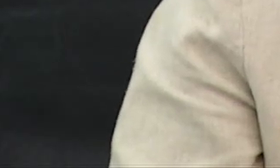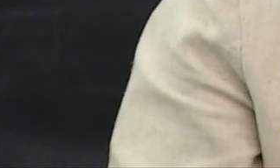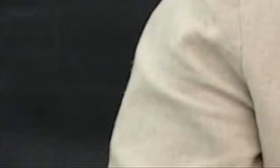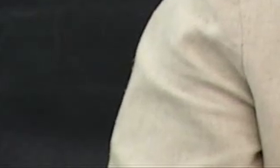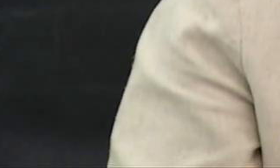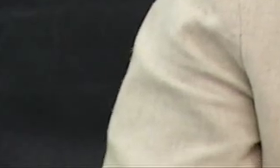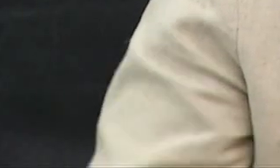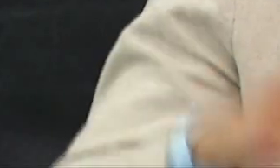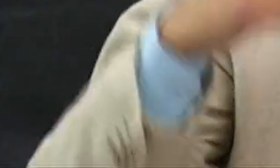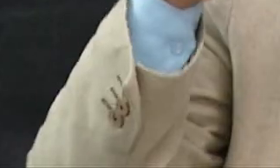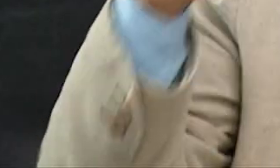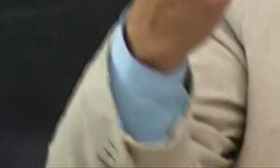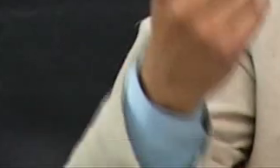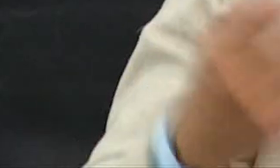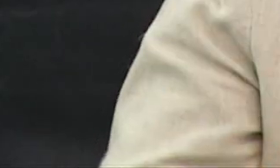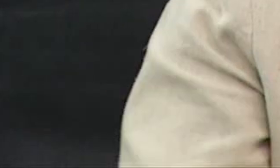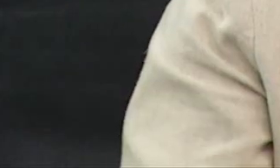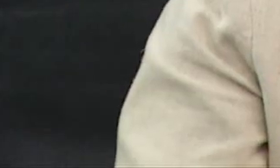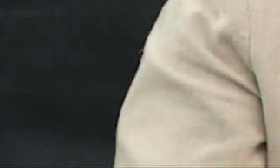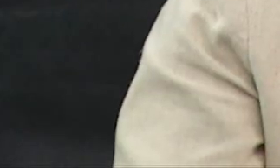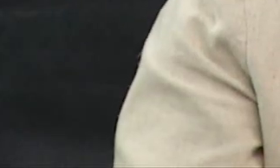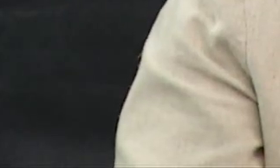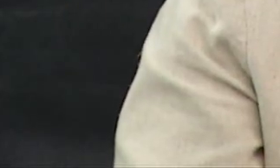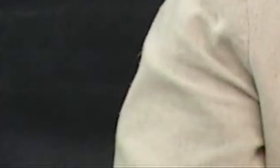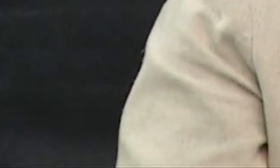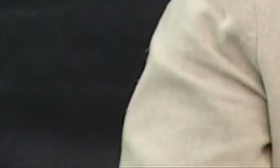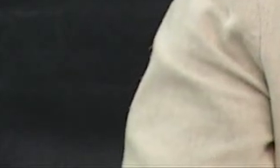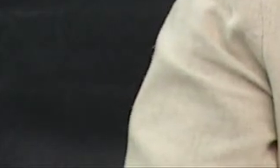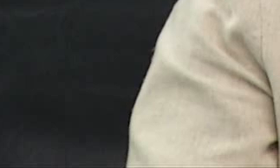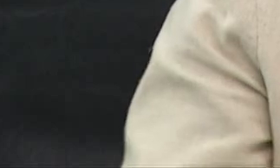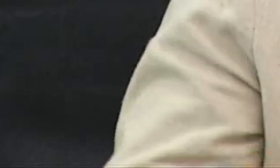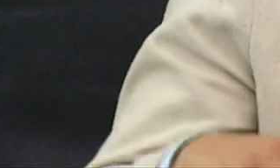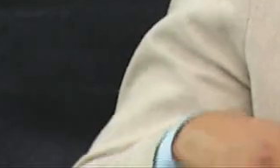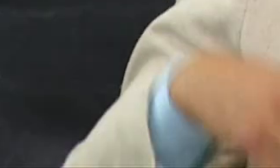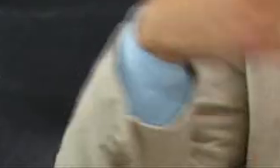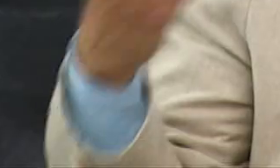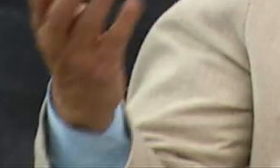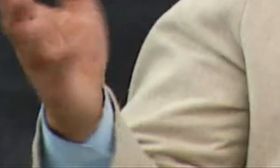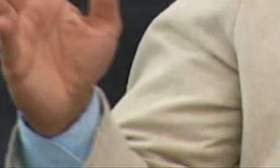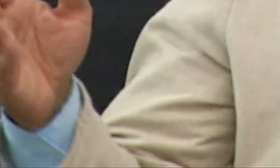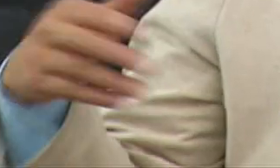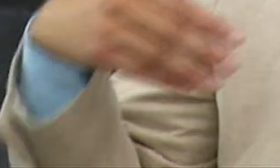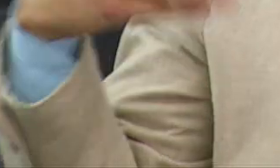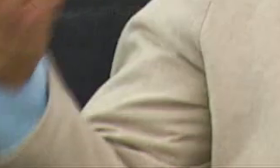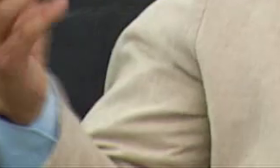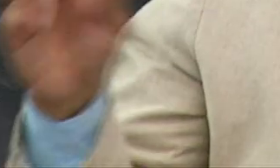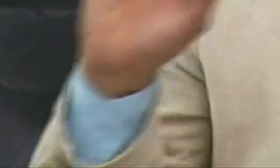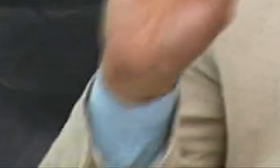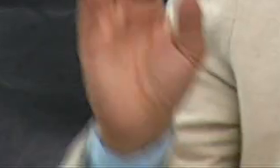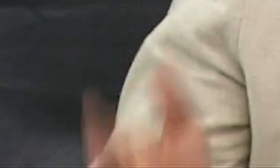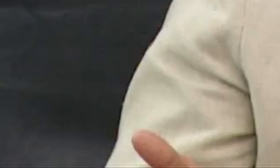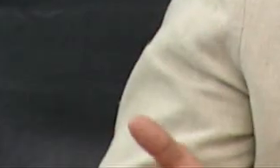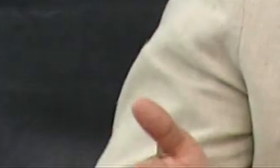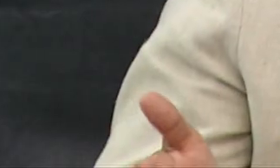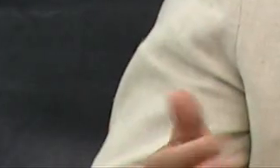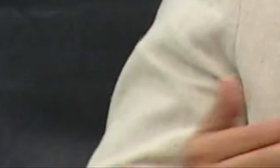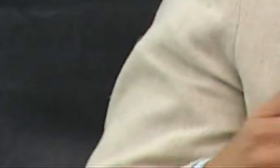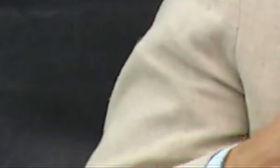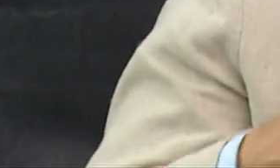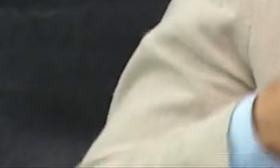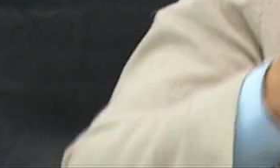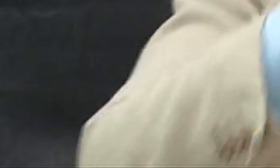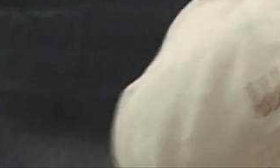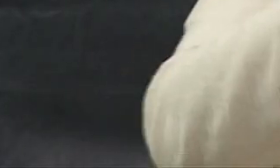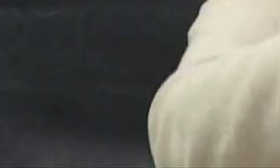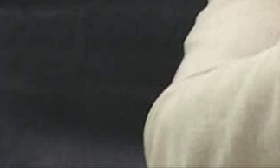prestado pela uma empresa, é um valor até assim, de momento, até não tão alto,